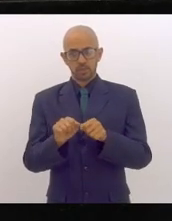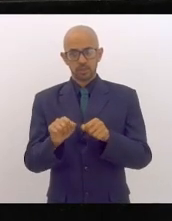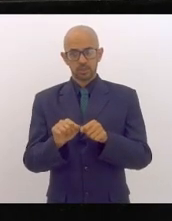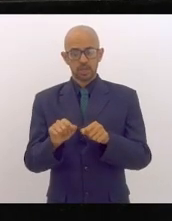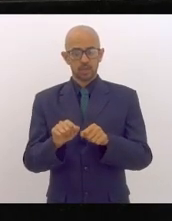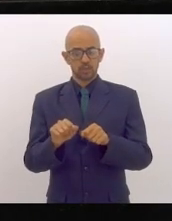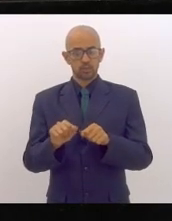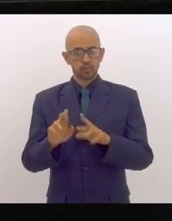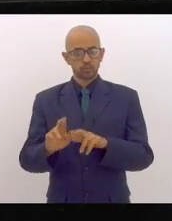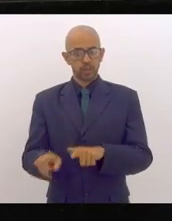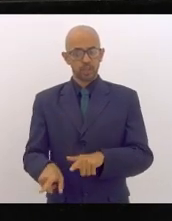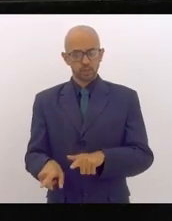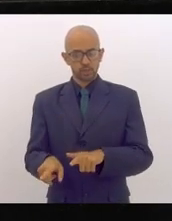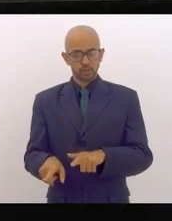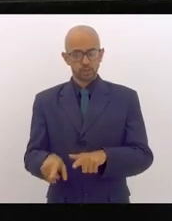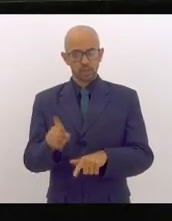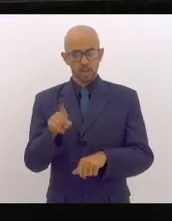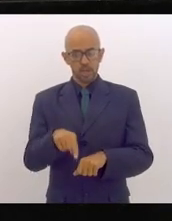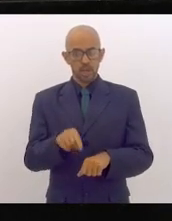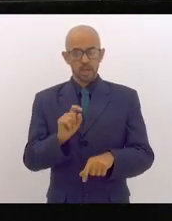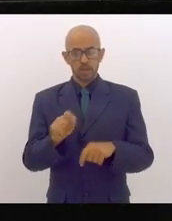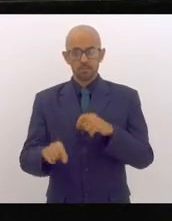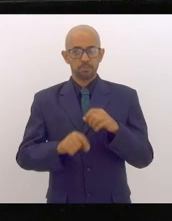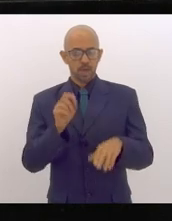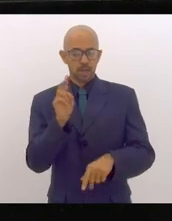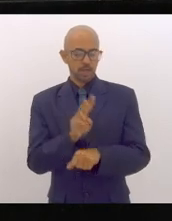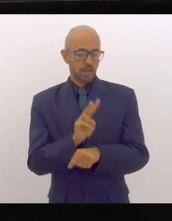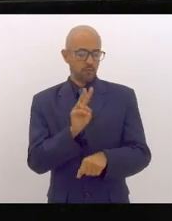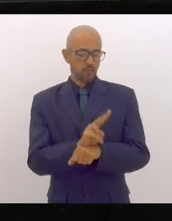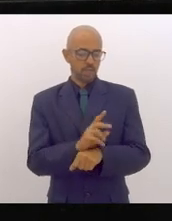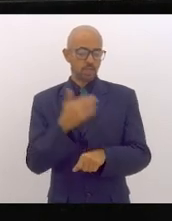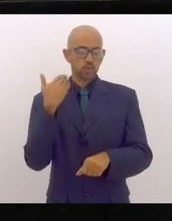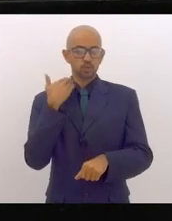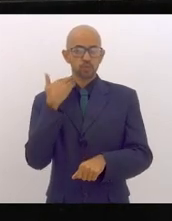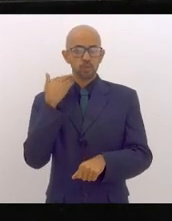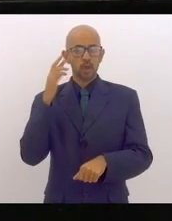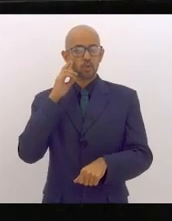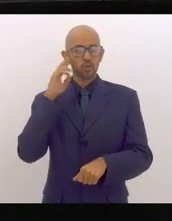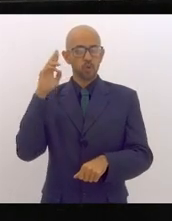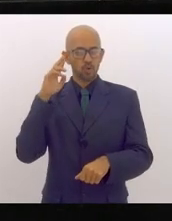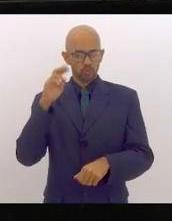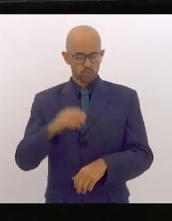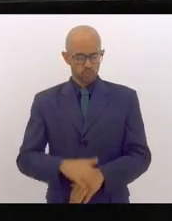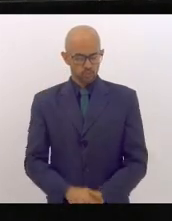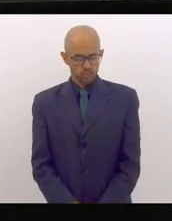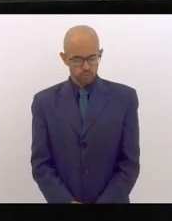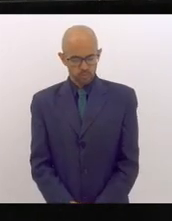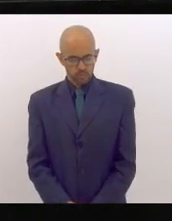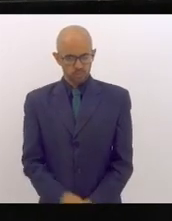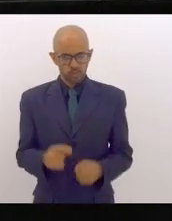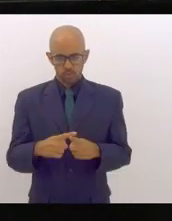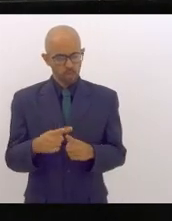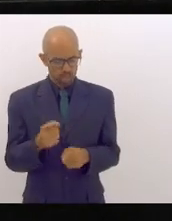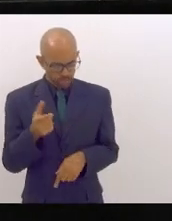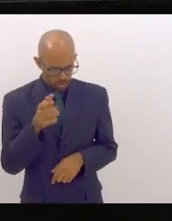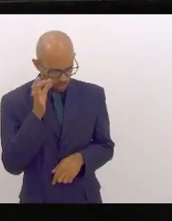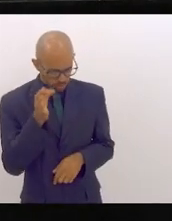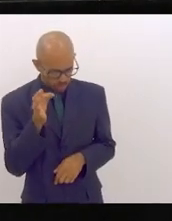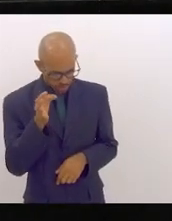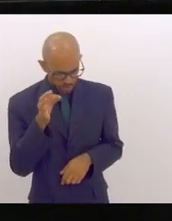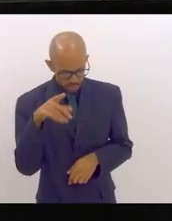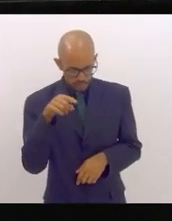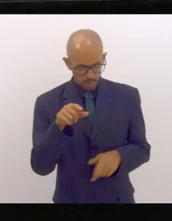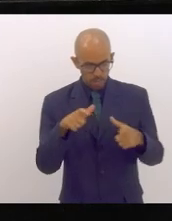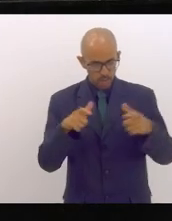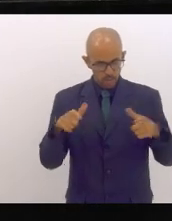o contrário, para defender os banqueiros, porque isso aqui nada interessa para a maioria da população.